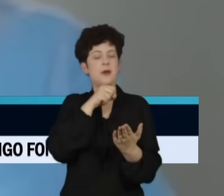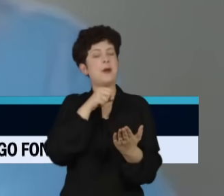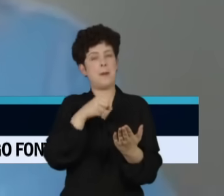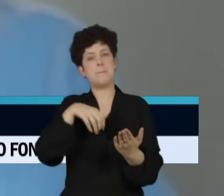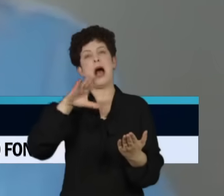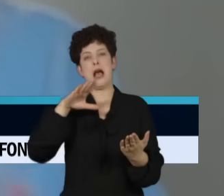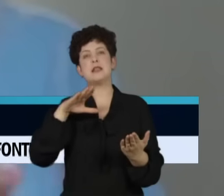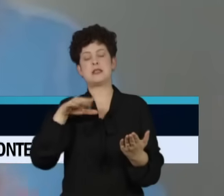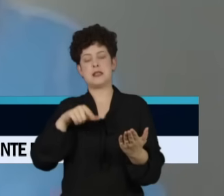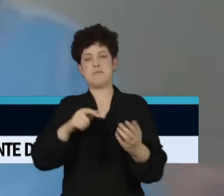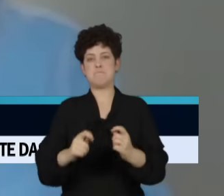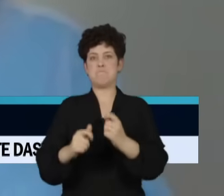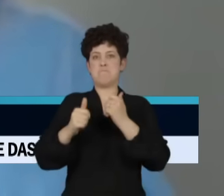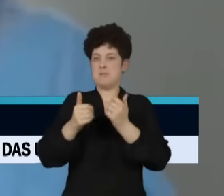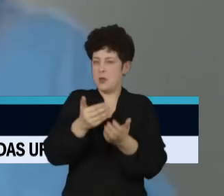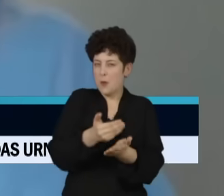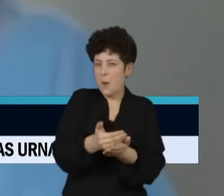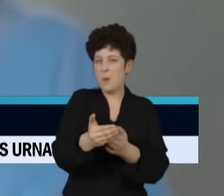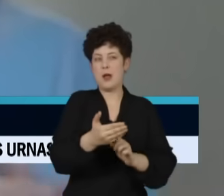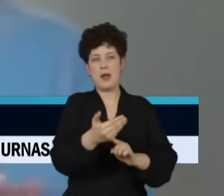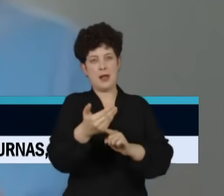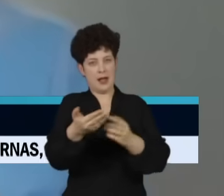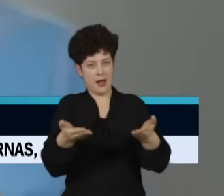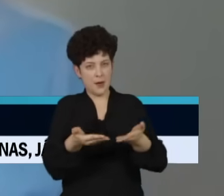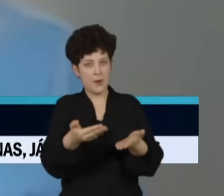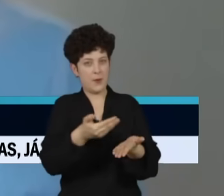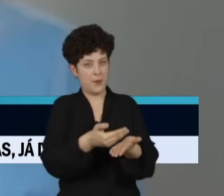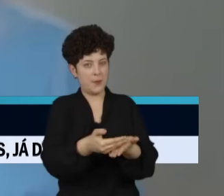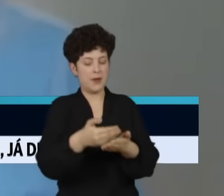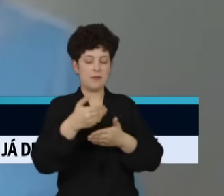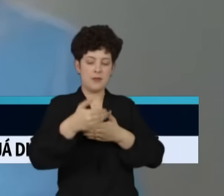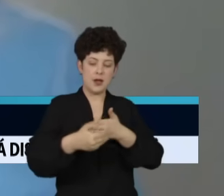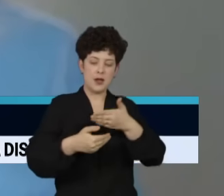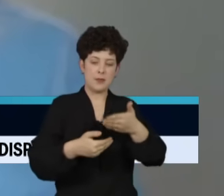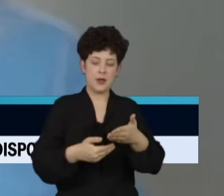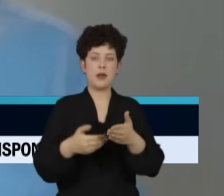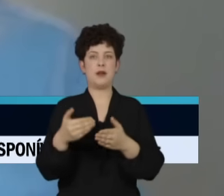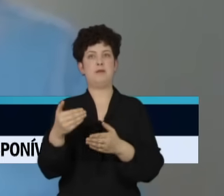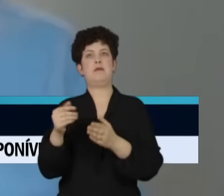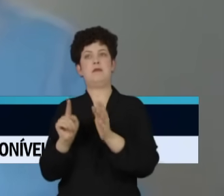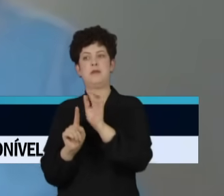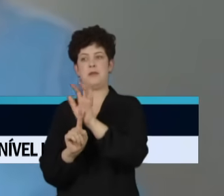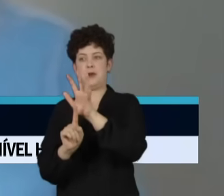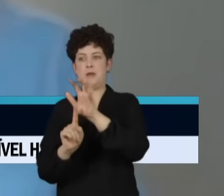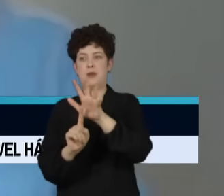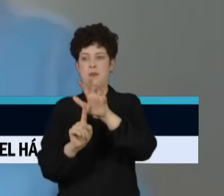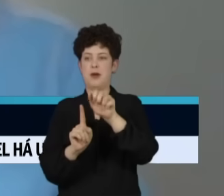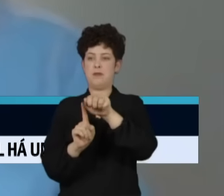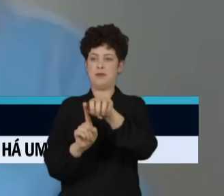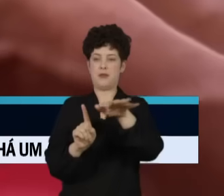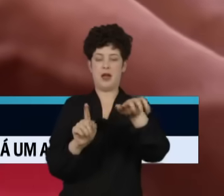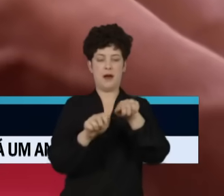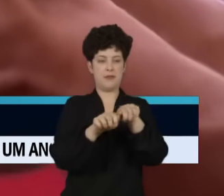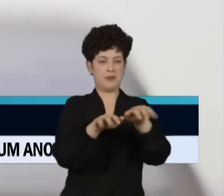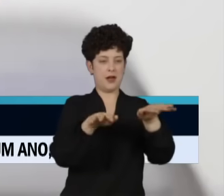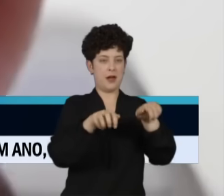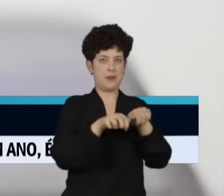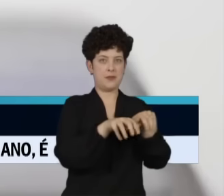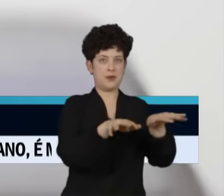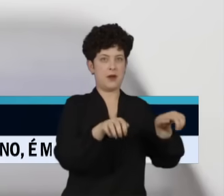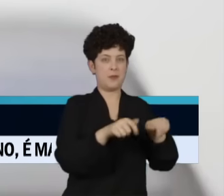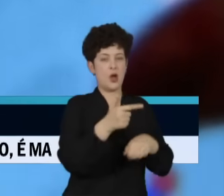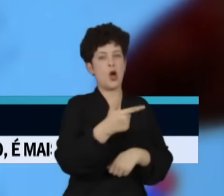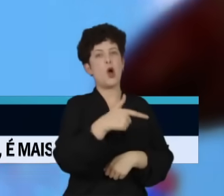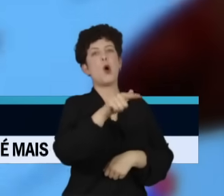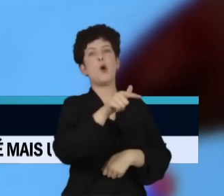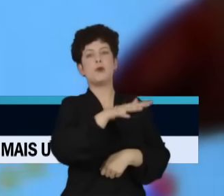é o principal benefício no início da tecnologia. A medida que for sendo adotada a tecnologia por outros